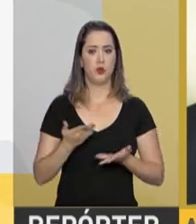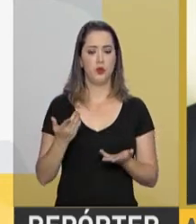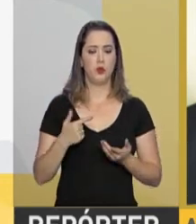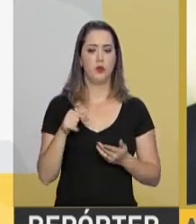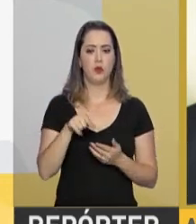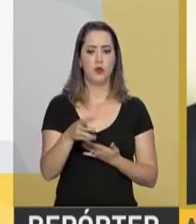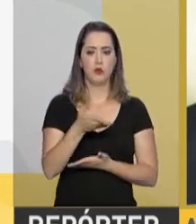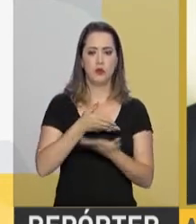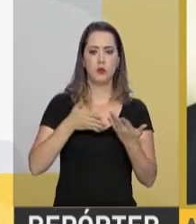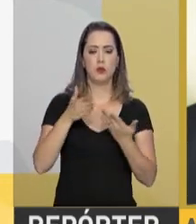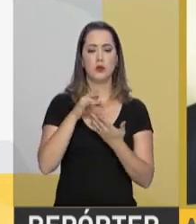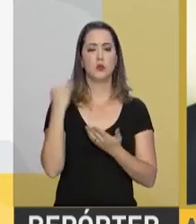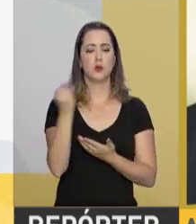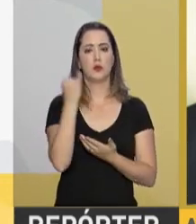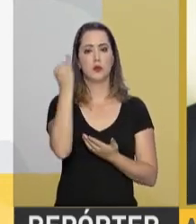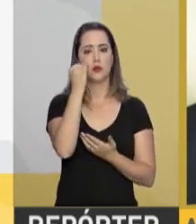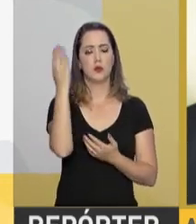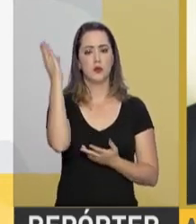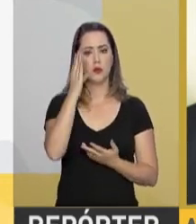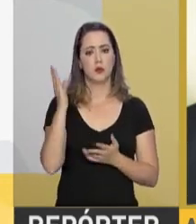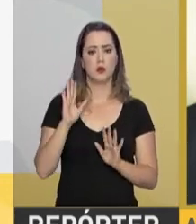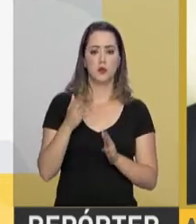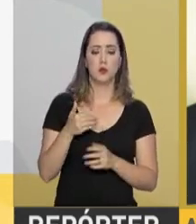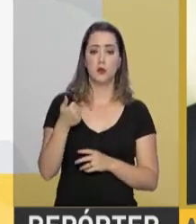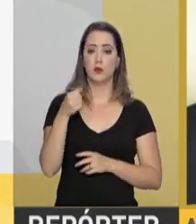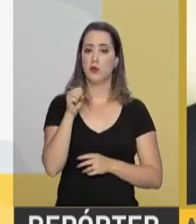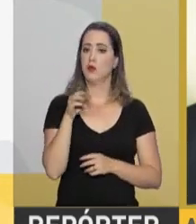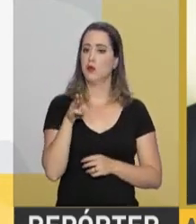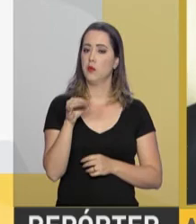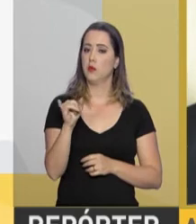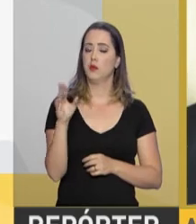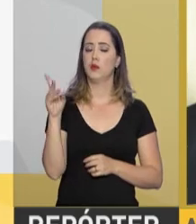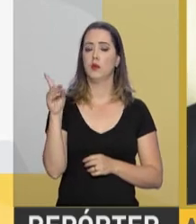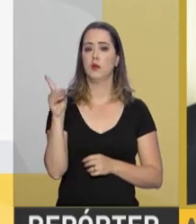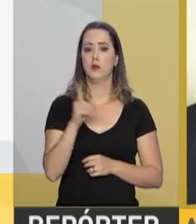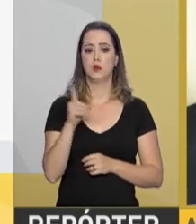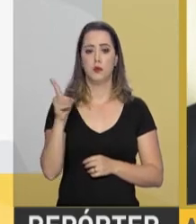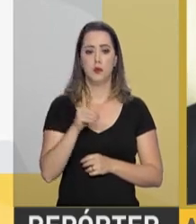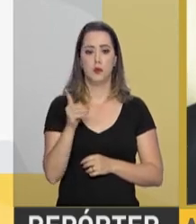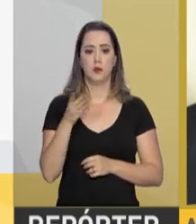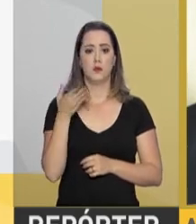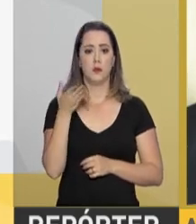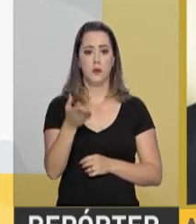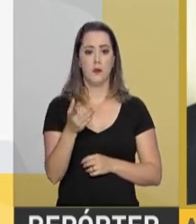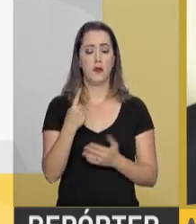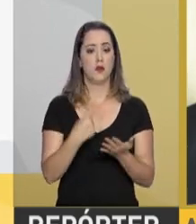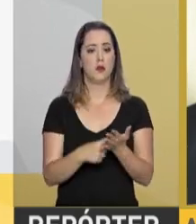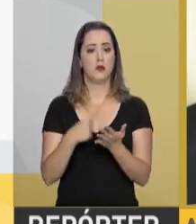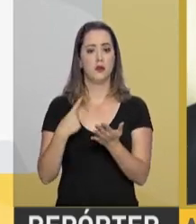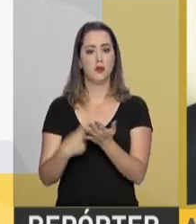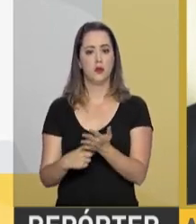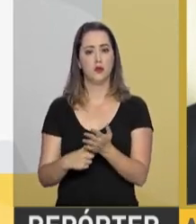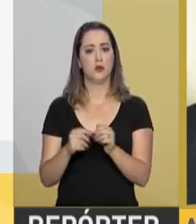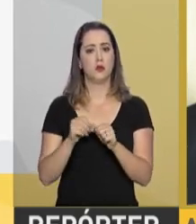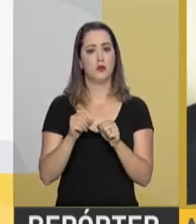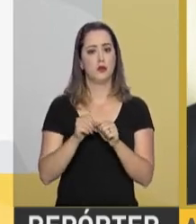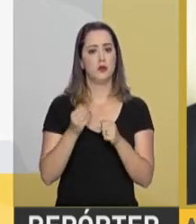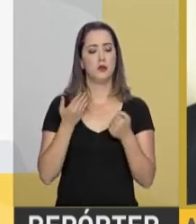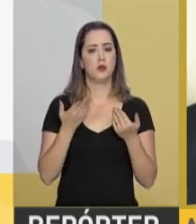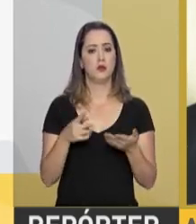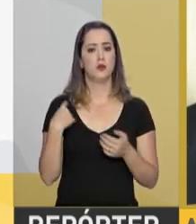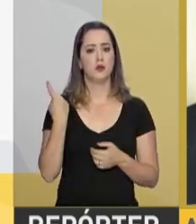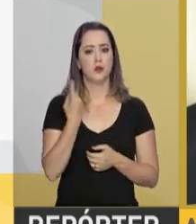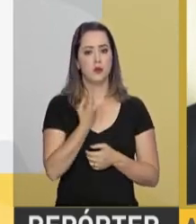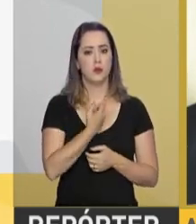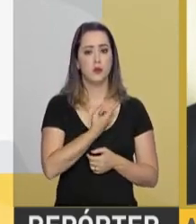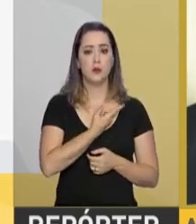corrente de comércio muito importante com o brasil em torno de 18 bilhões de dólares estes acordos vão fazer com que a nossa